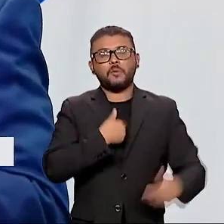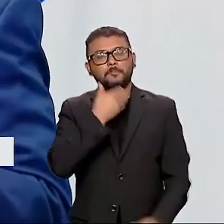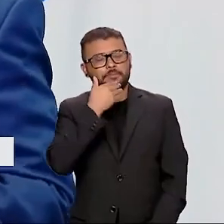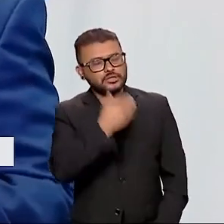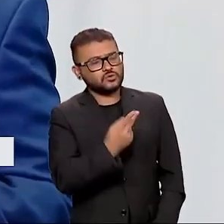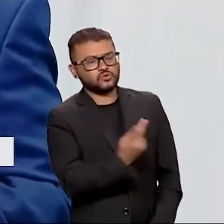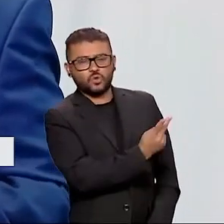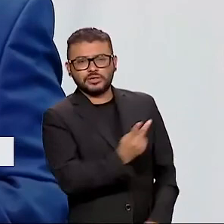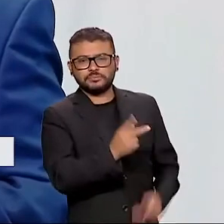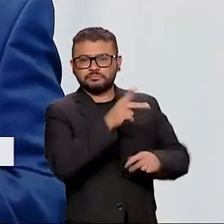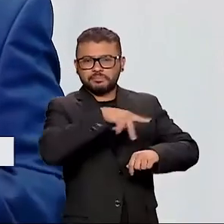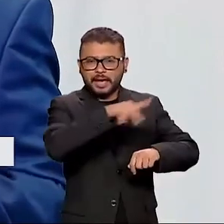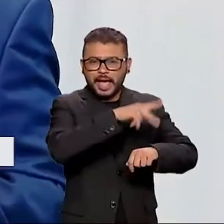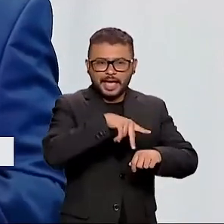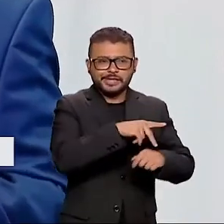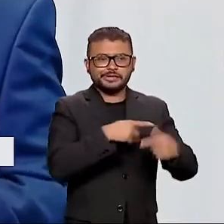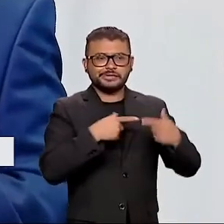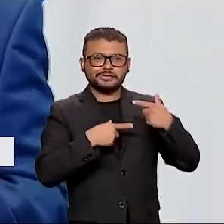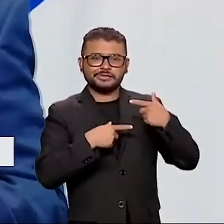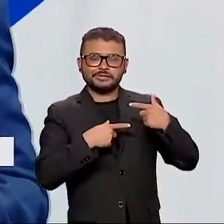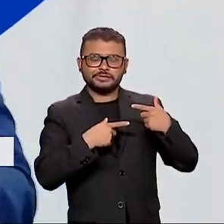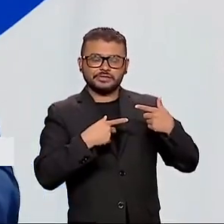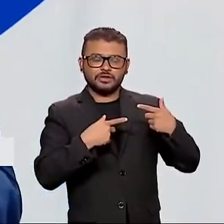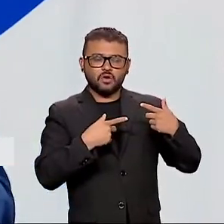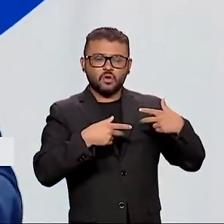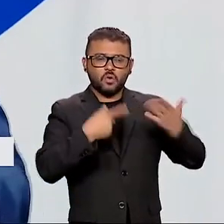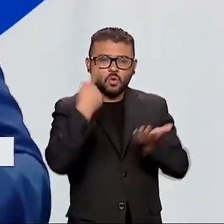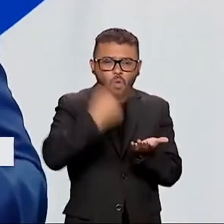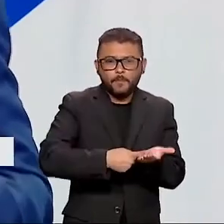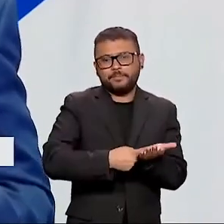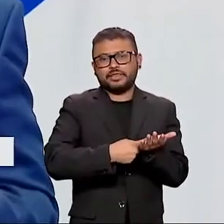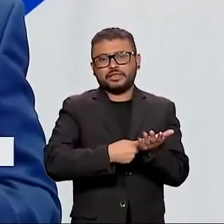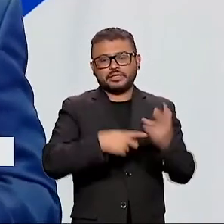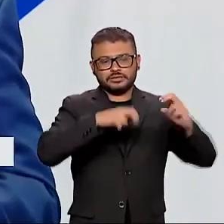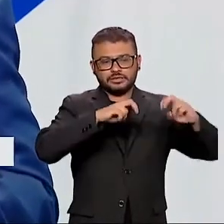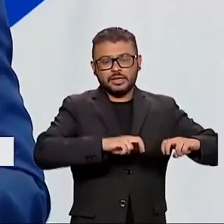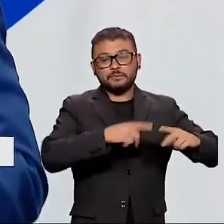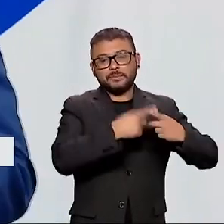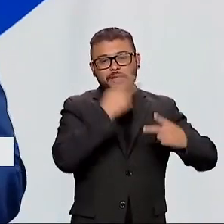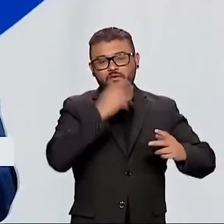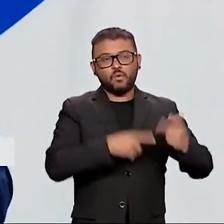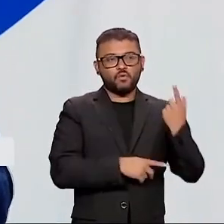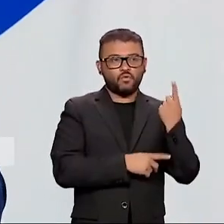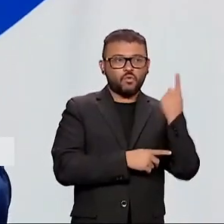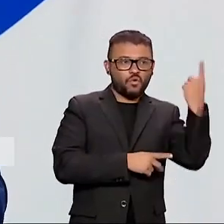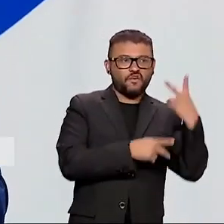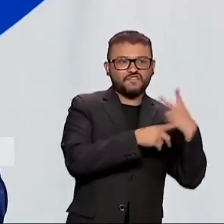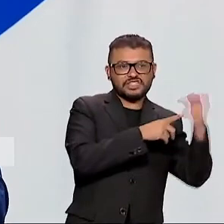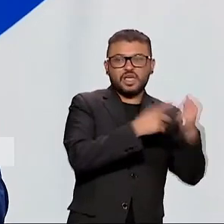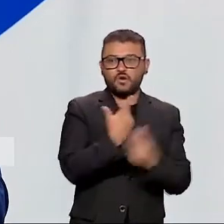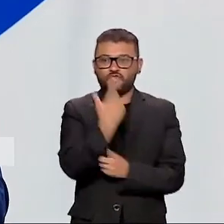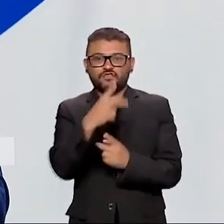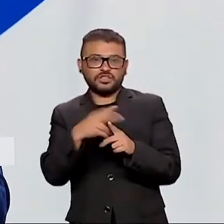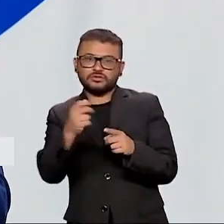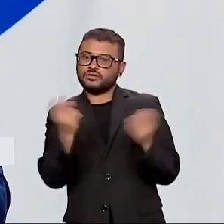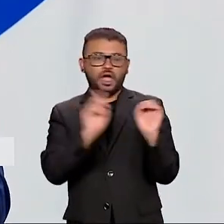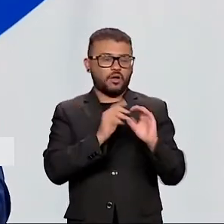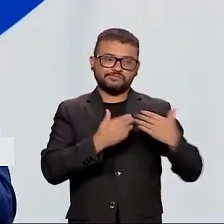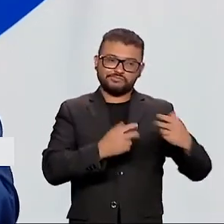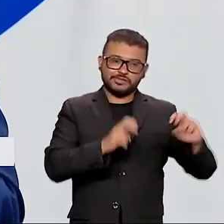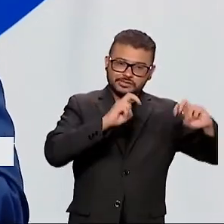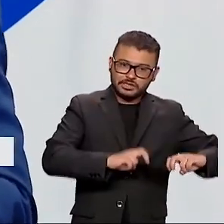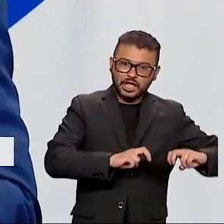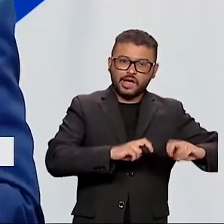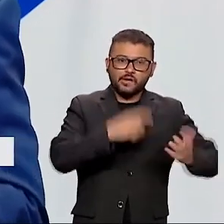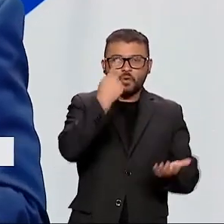dois países sentem. Por enquanto eles não querem sentar, porque cada um está achando que vai ganhar, mas de algum momento eles vão sentar. E